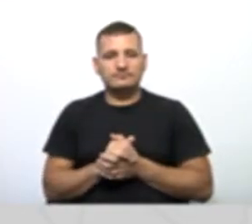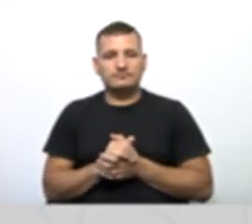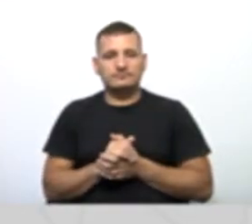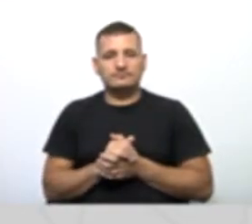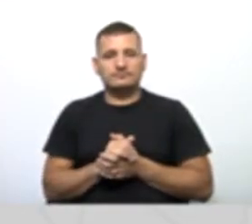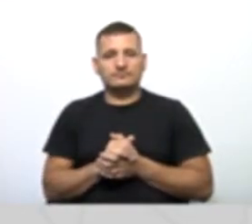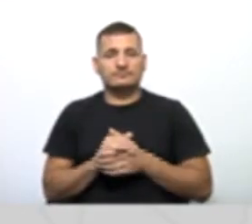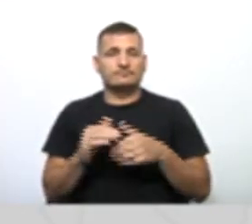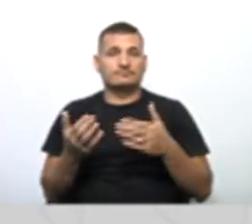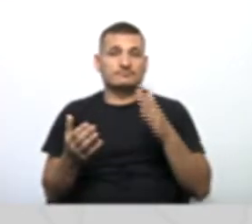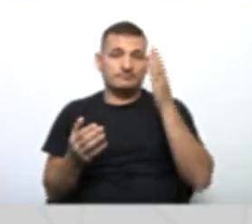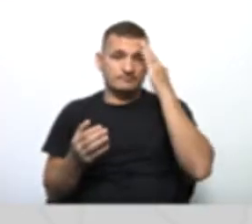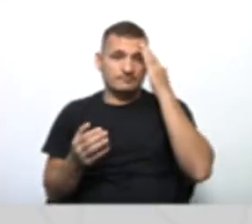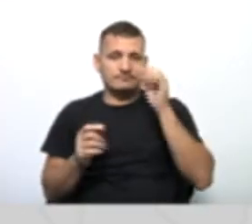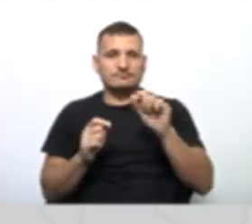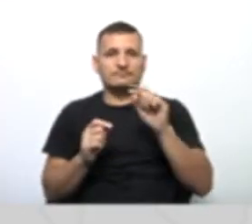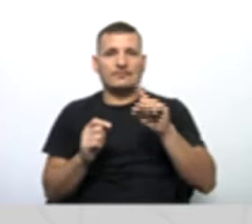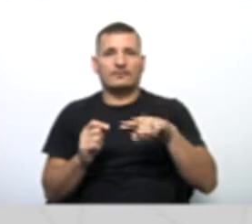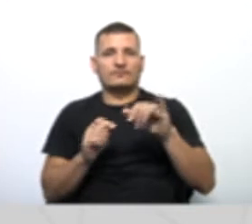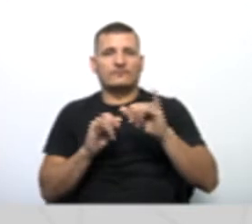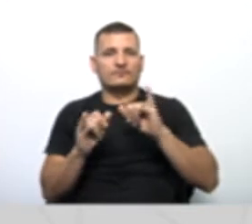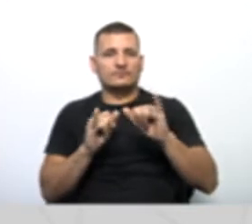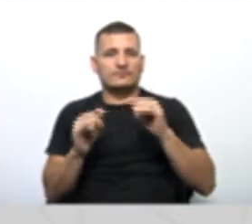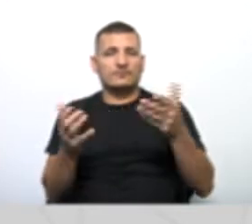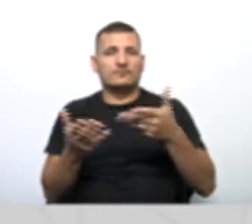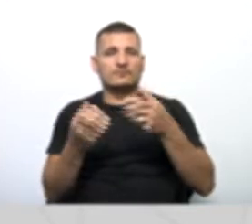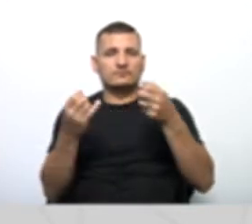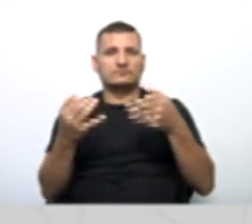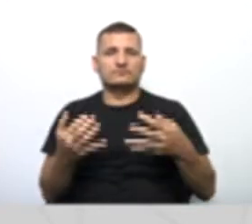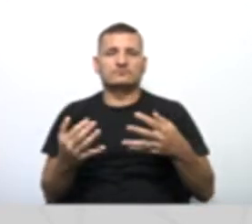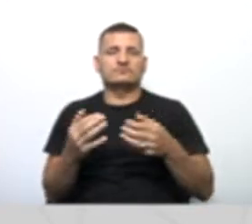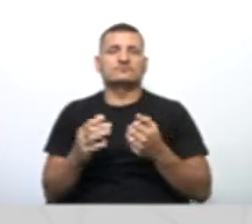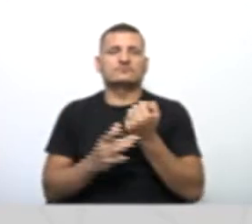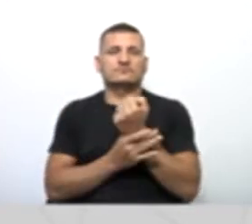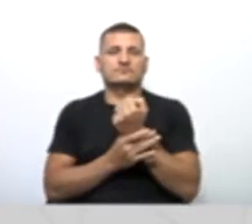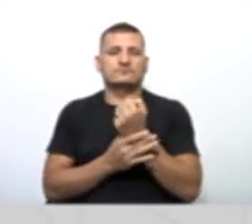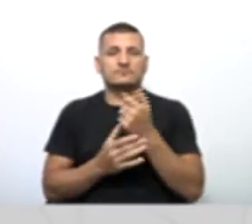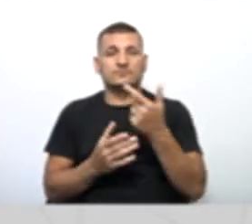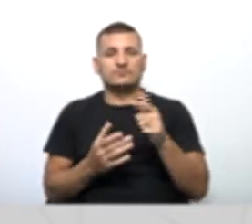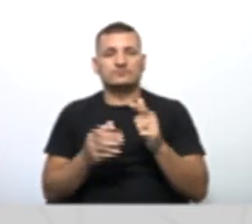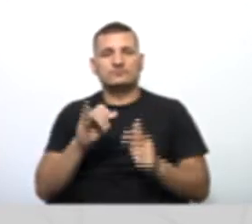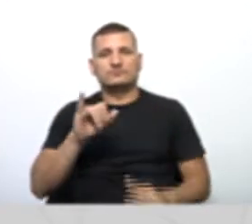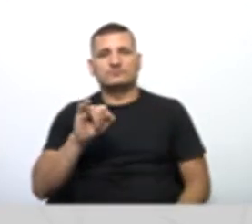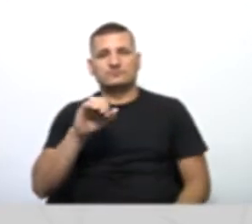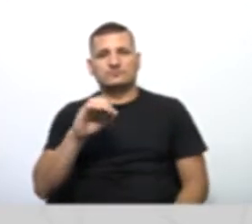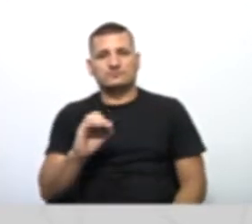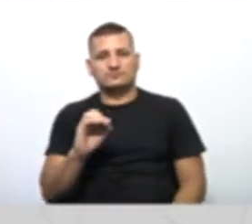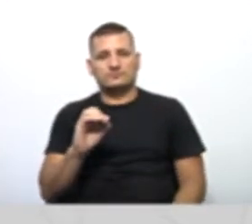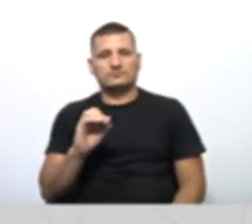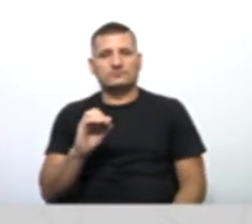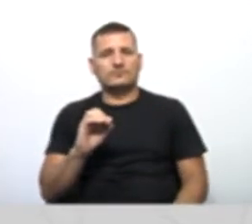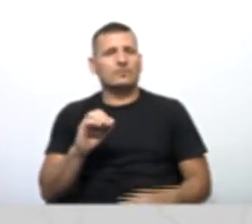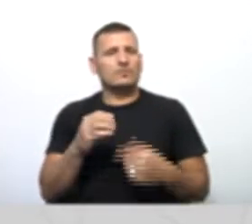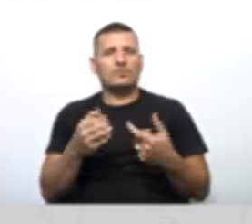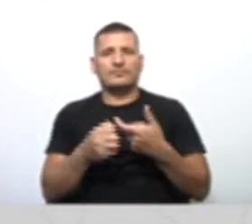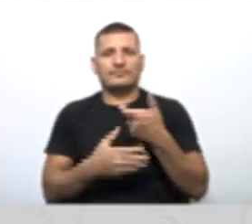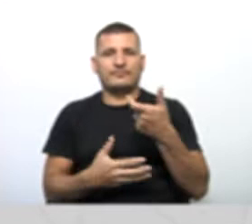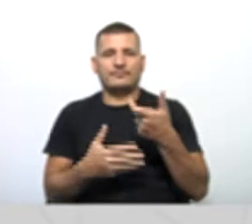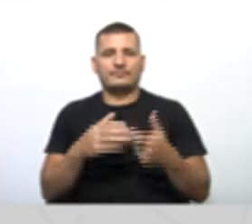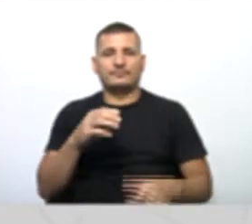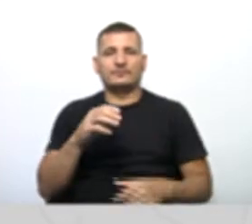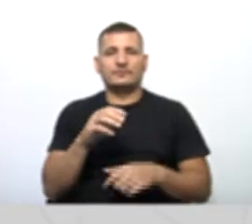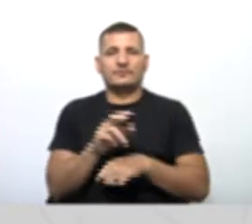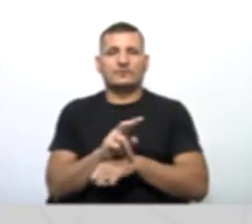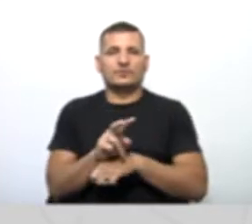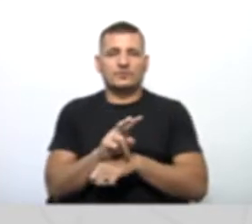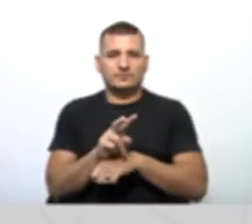informação, vamos falar da segurança, né? Novamente, sobre a ISO, definição da ISO. Segurança da